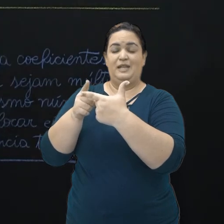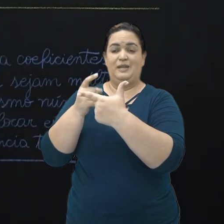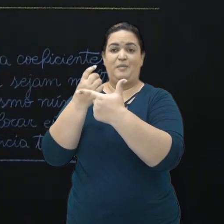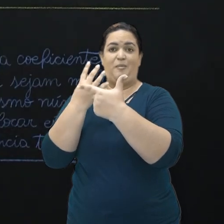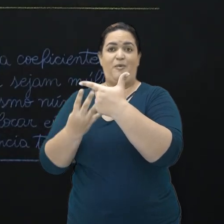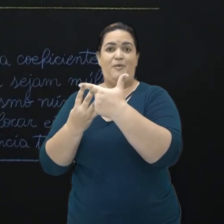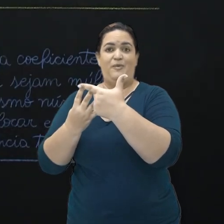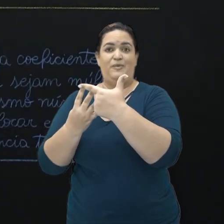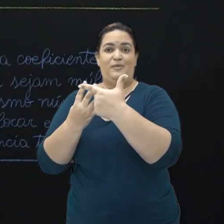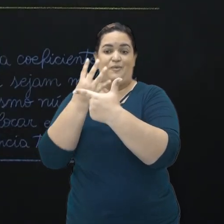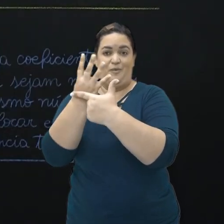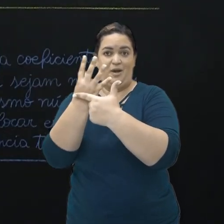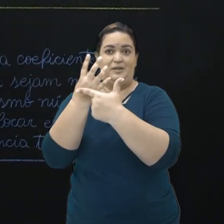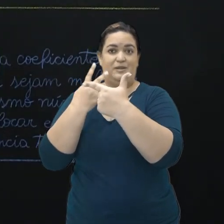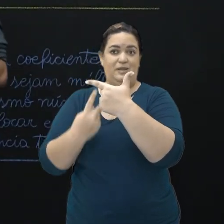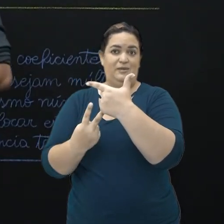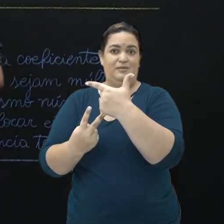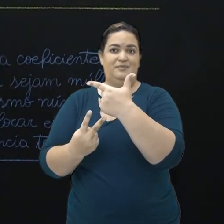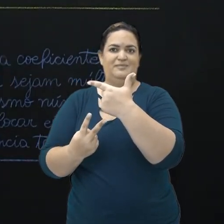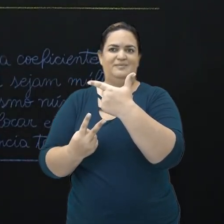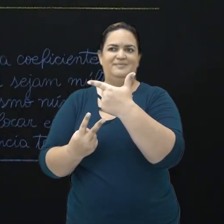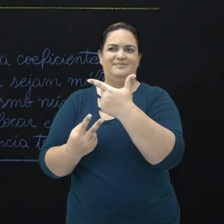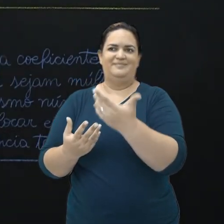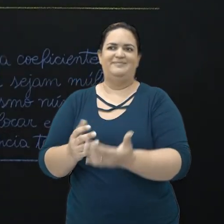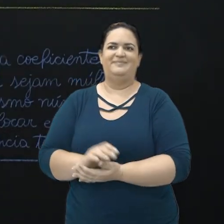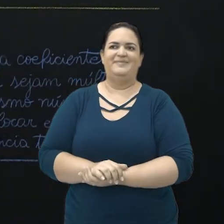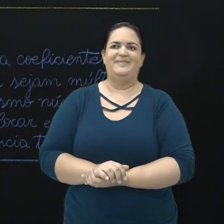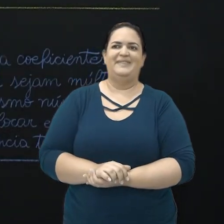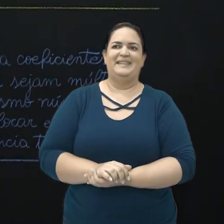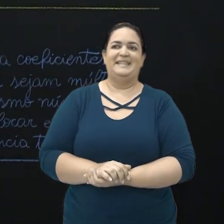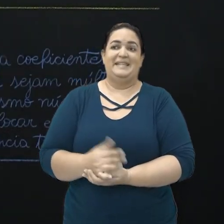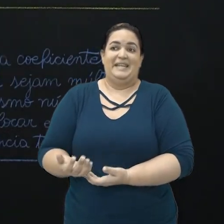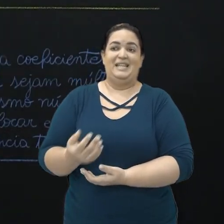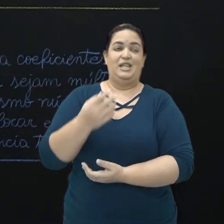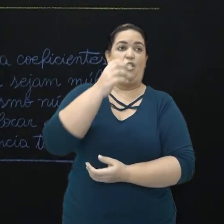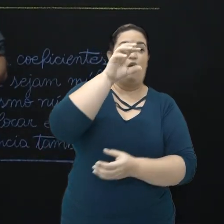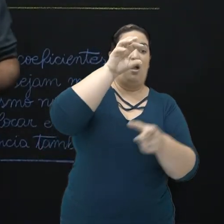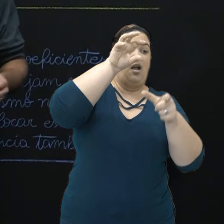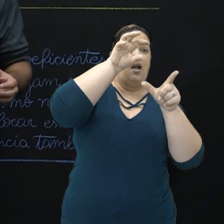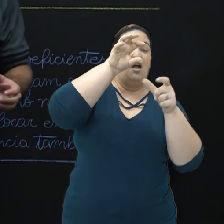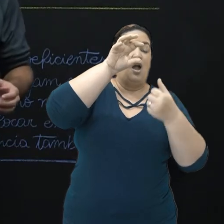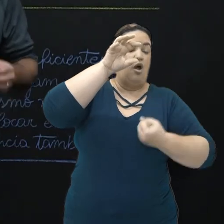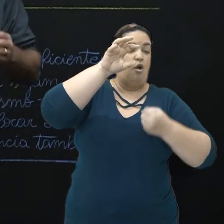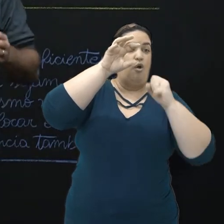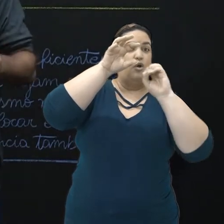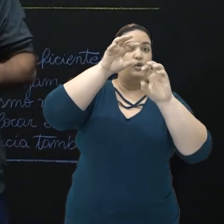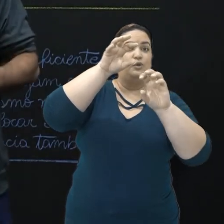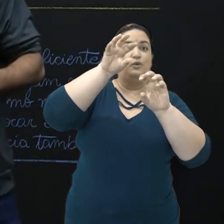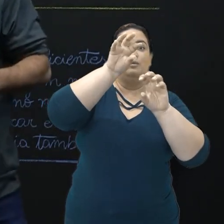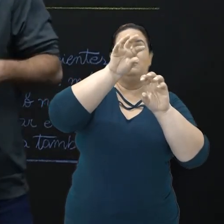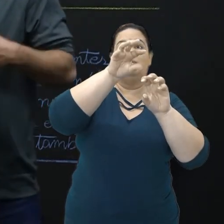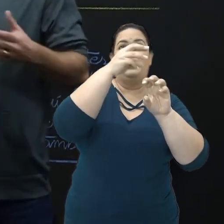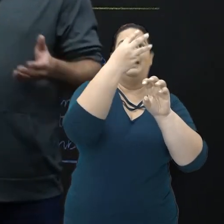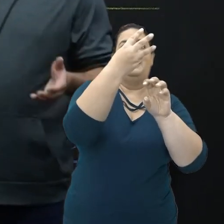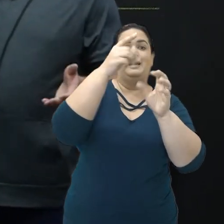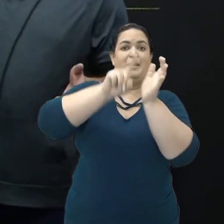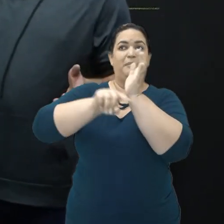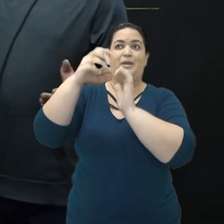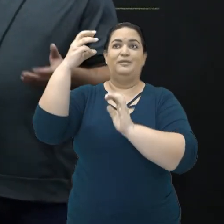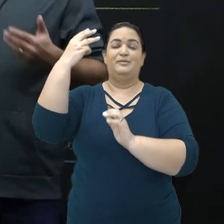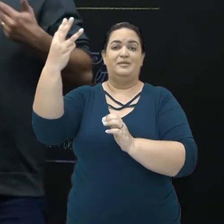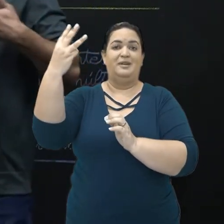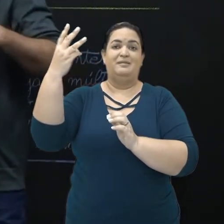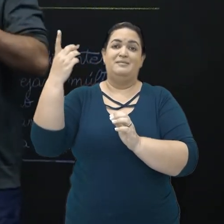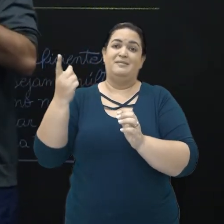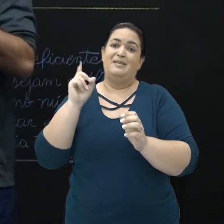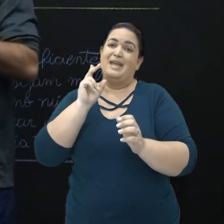que é negativo porque aqui é uma subtração, tá? Expoente 3 menos 3, opa, a subtração foi igual a 0.